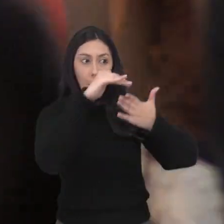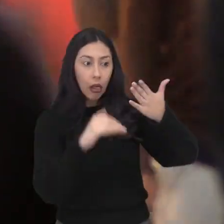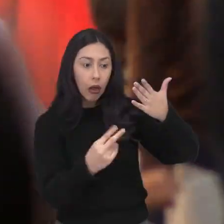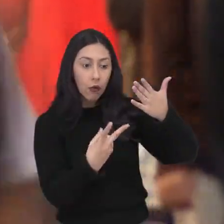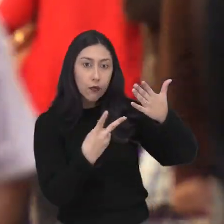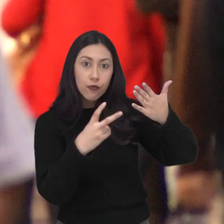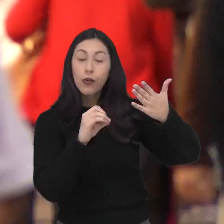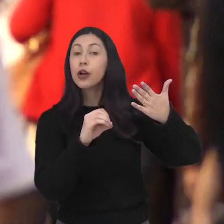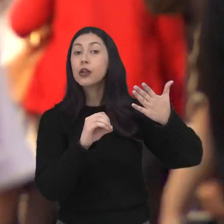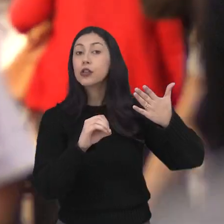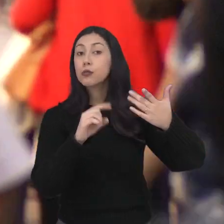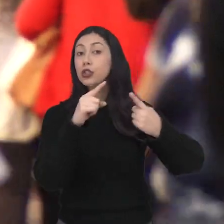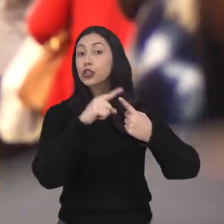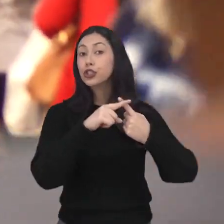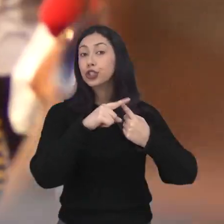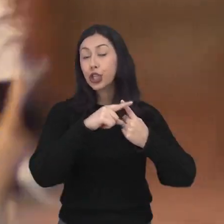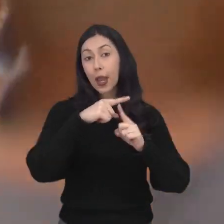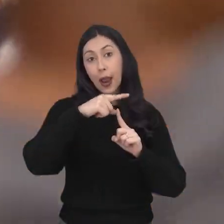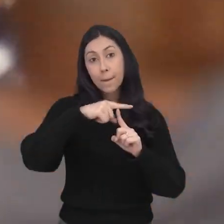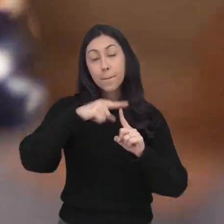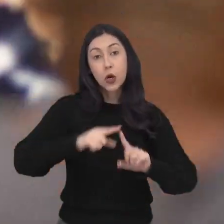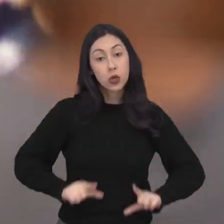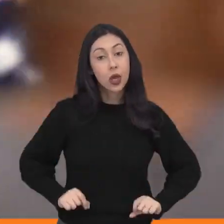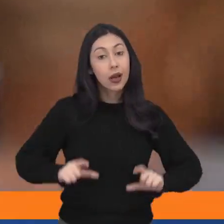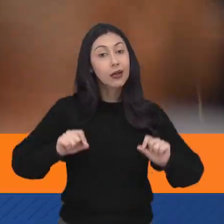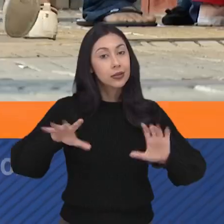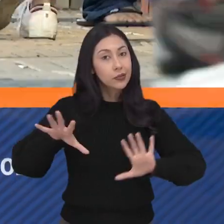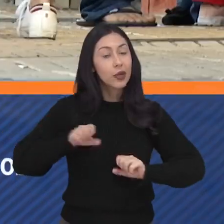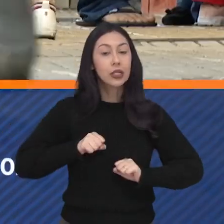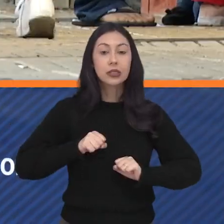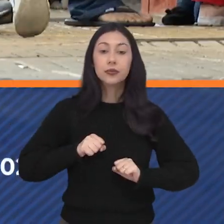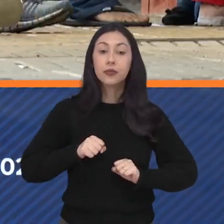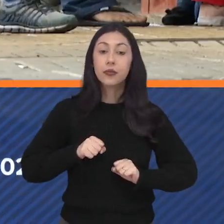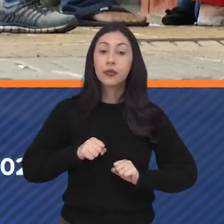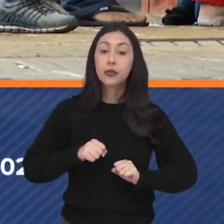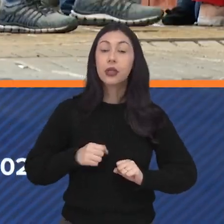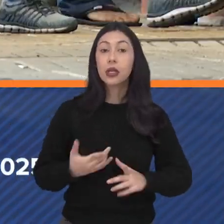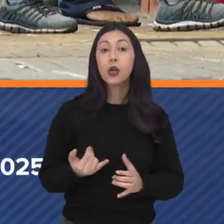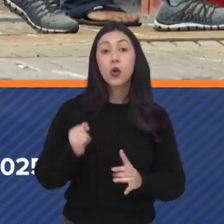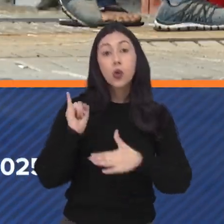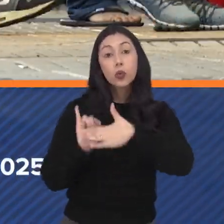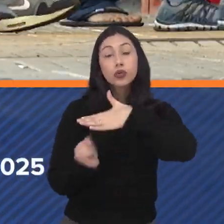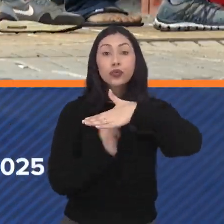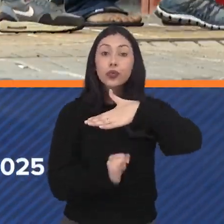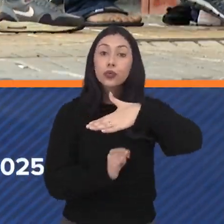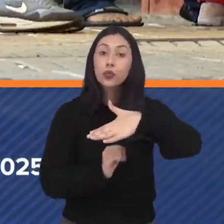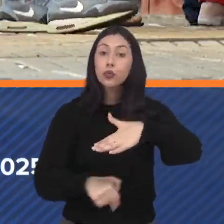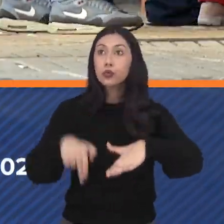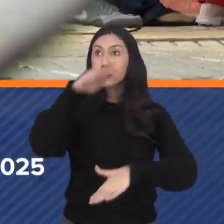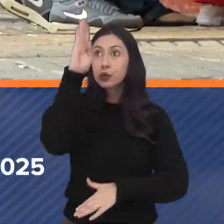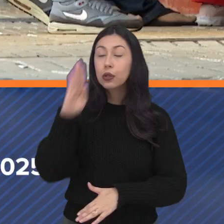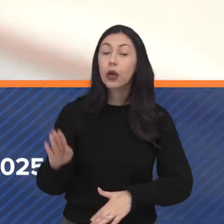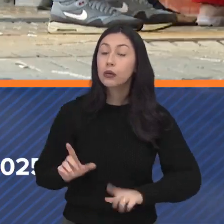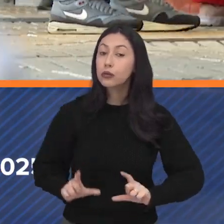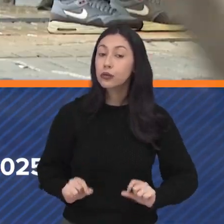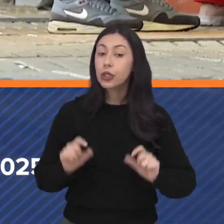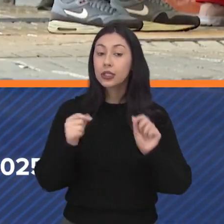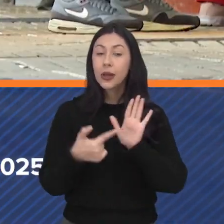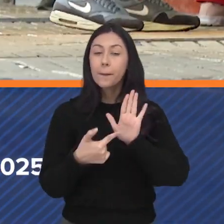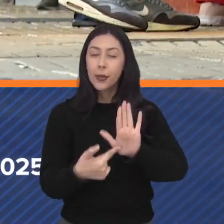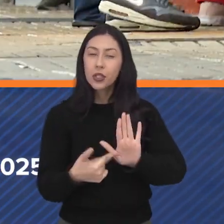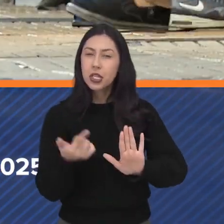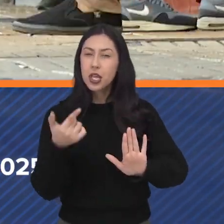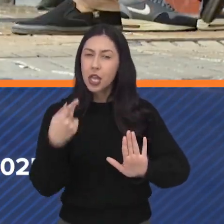o 20º tipo de câncer mais frequente no Brasil. Segundo estimativas do Instituto Nacional de Câncer,